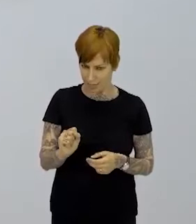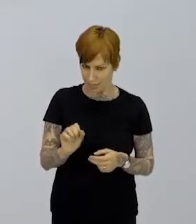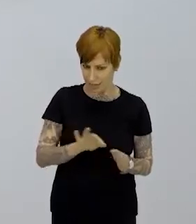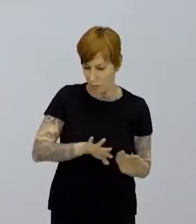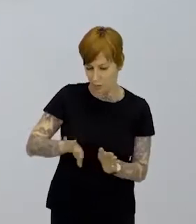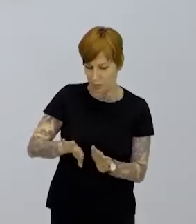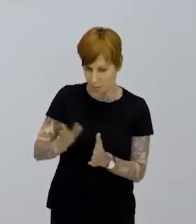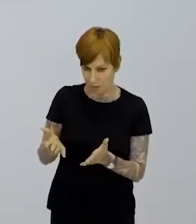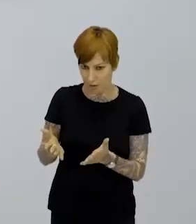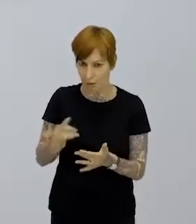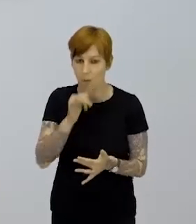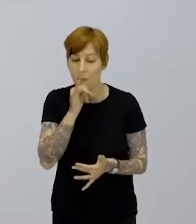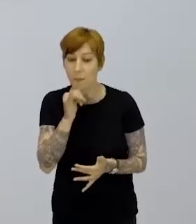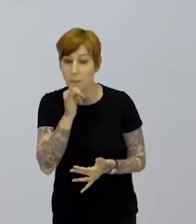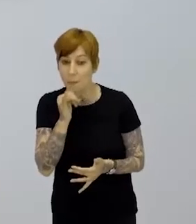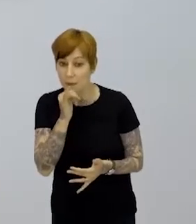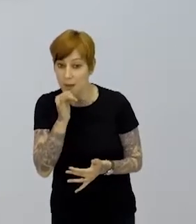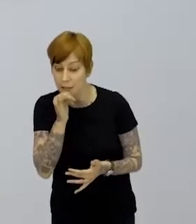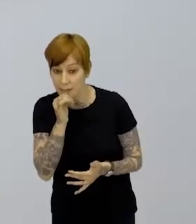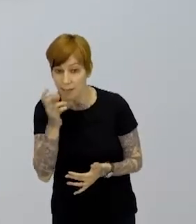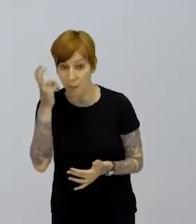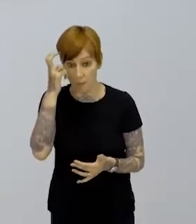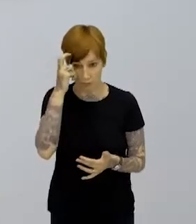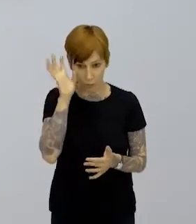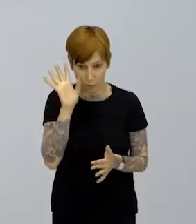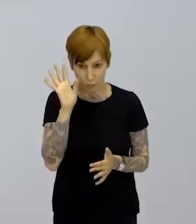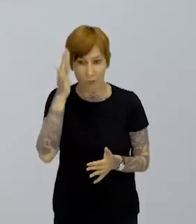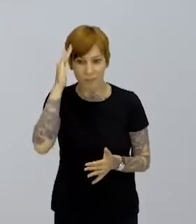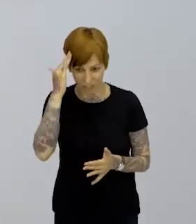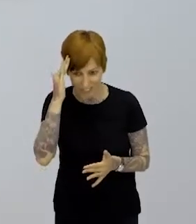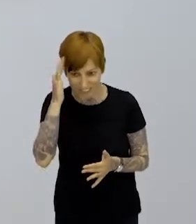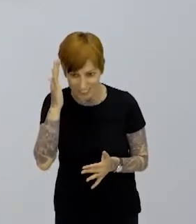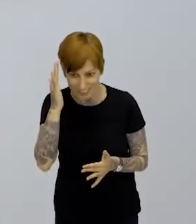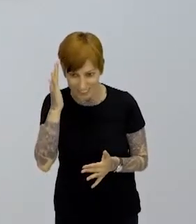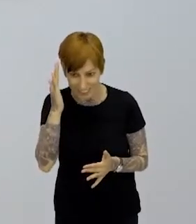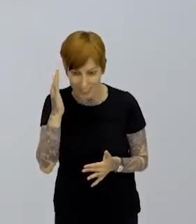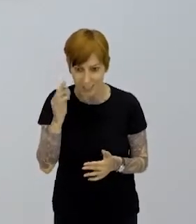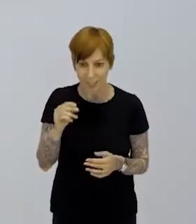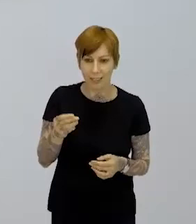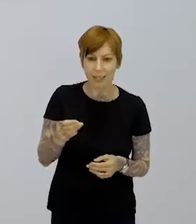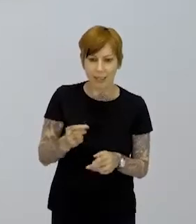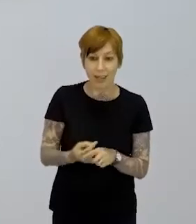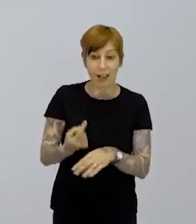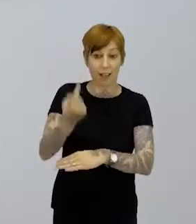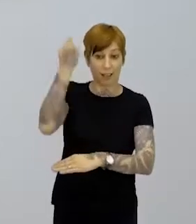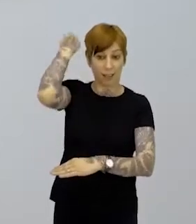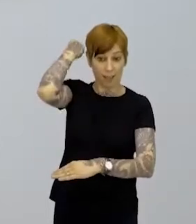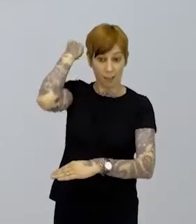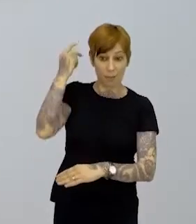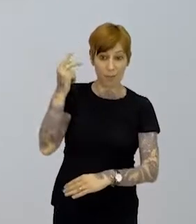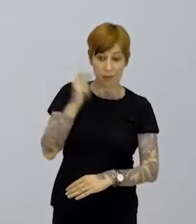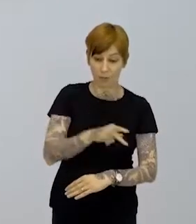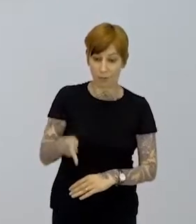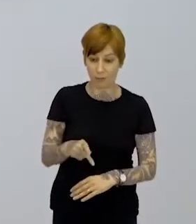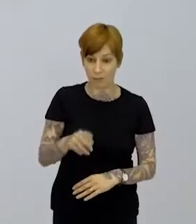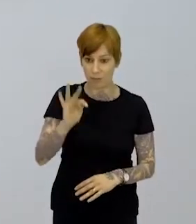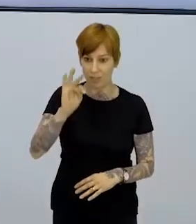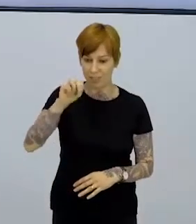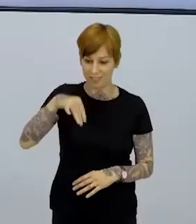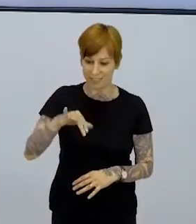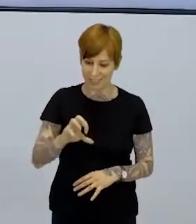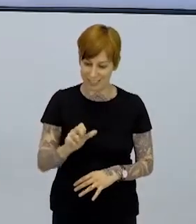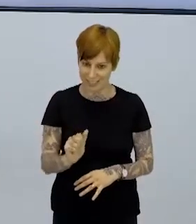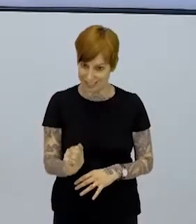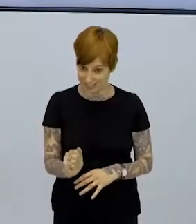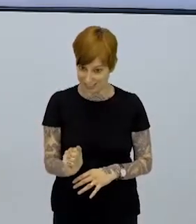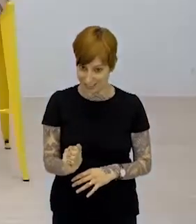essas culturas. Olha o que era chocante na época da professora Tânia, que também faz parte aqui, pelo menos da minha época. Amado, corta